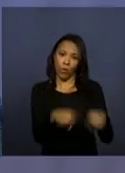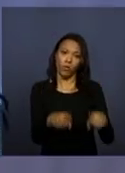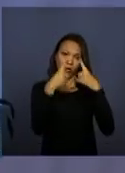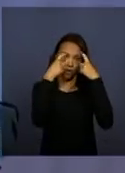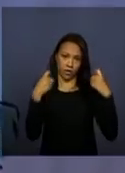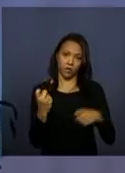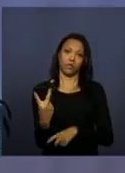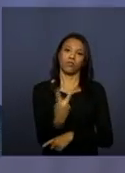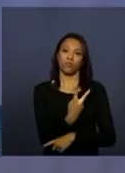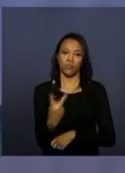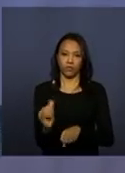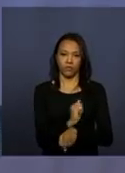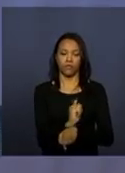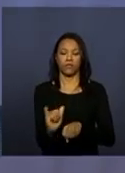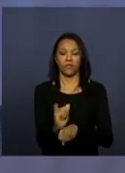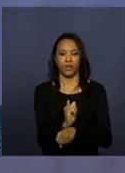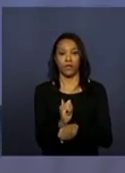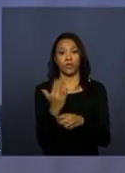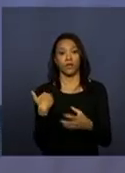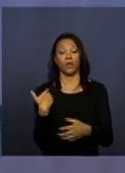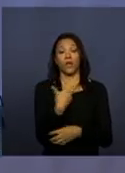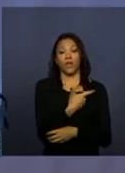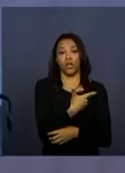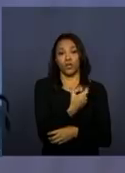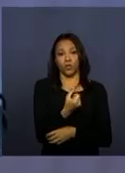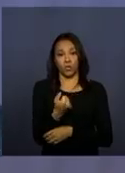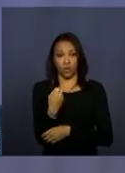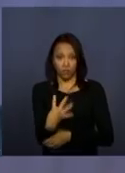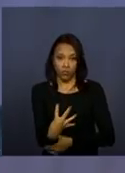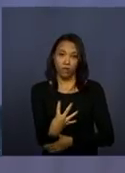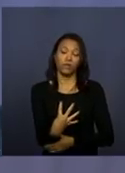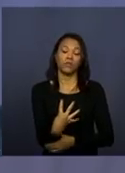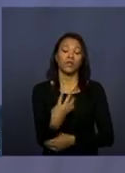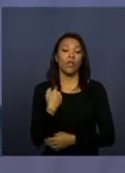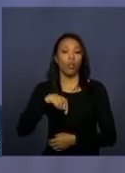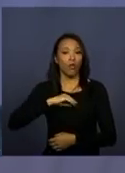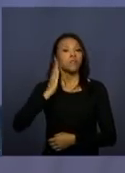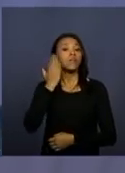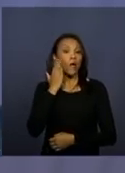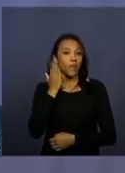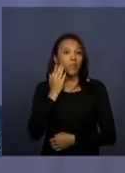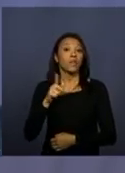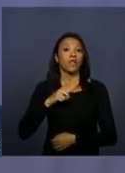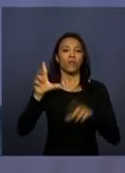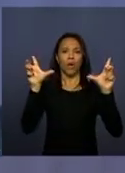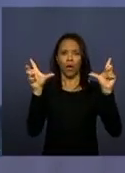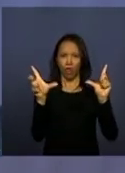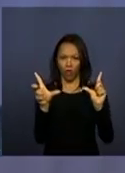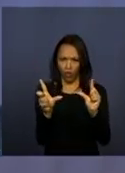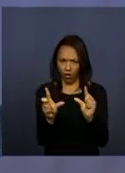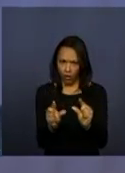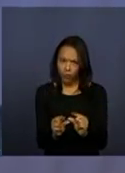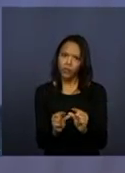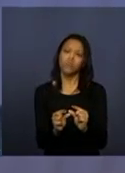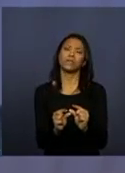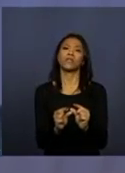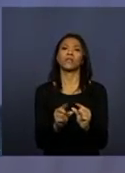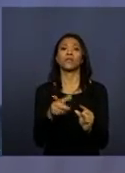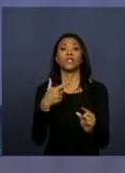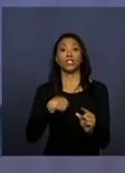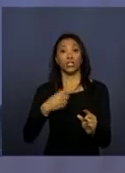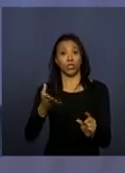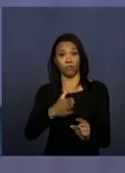violência. Em 2014, nós sabemos que houve uma redução dos